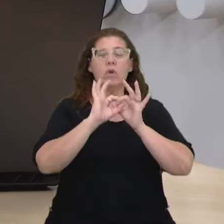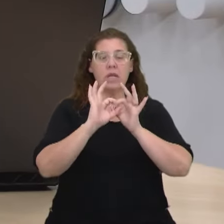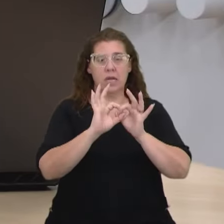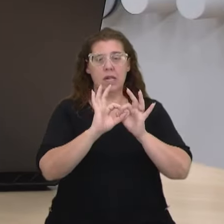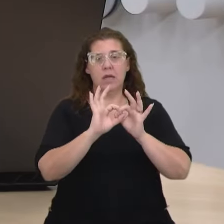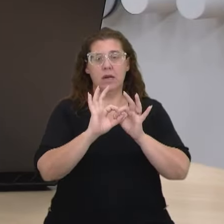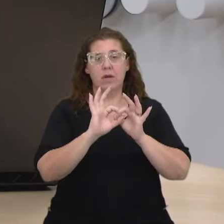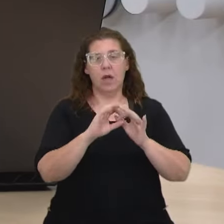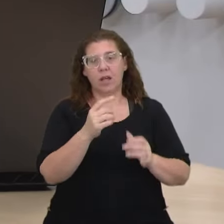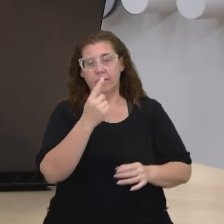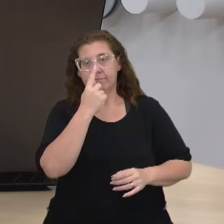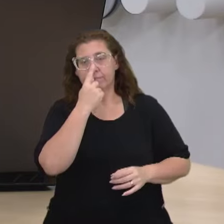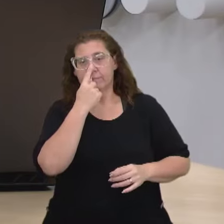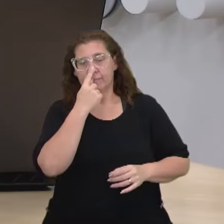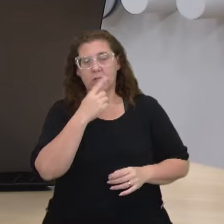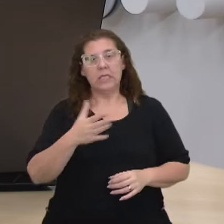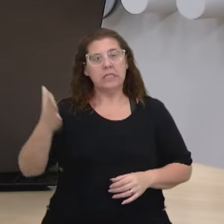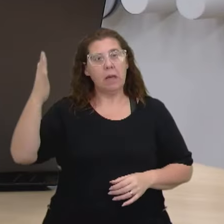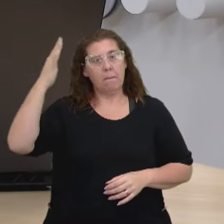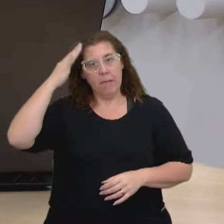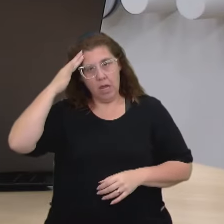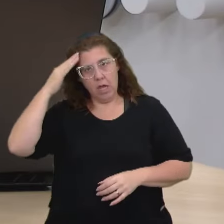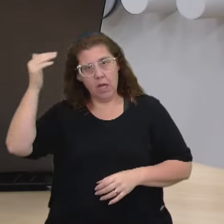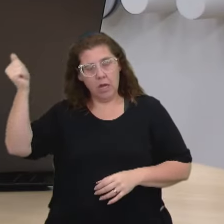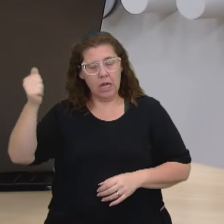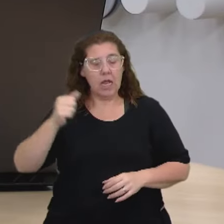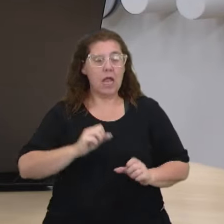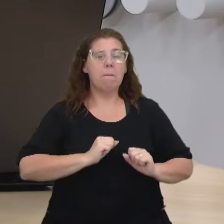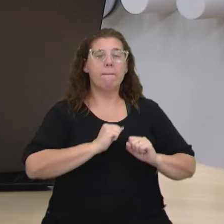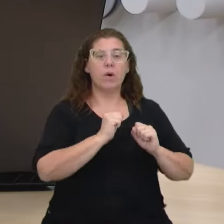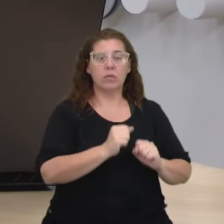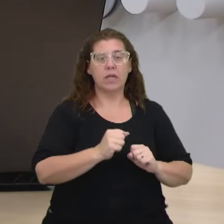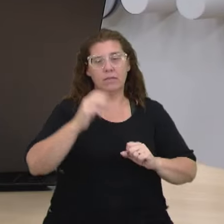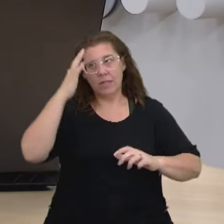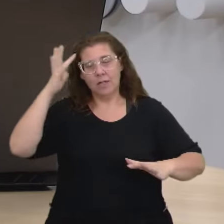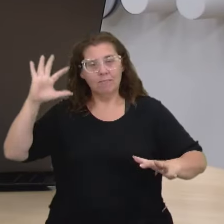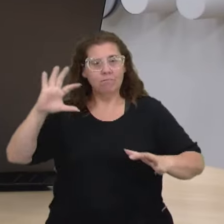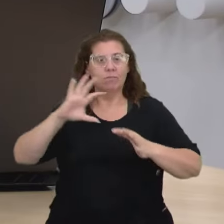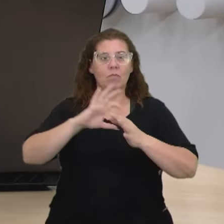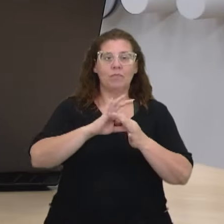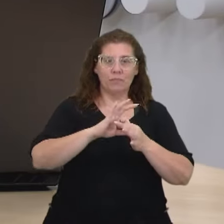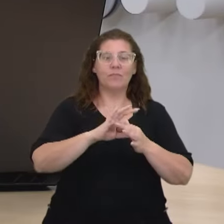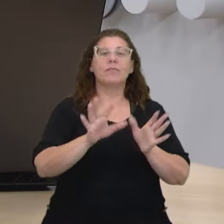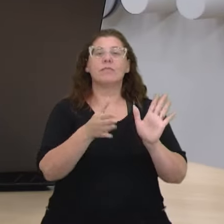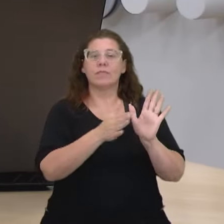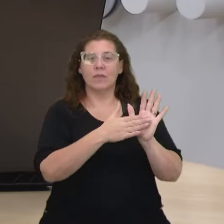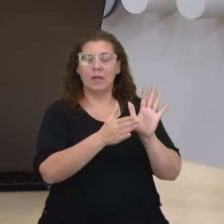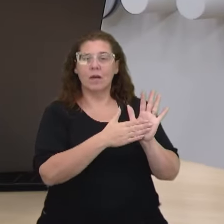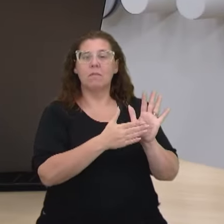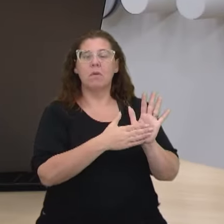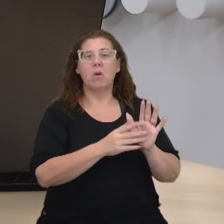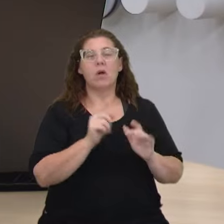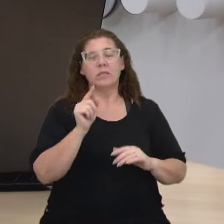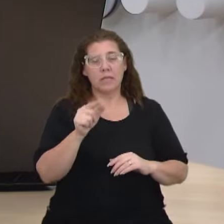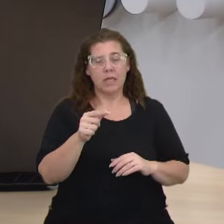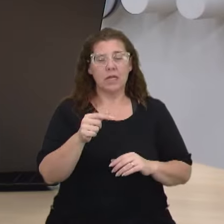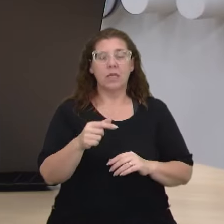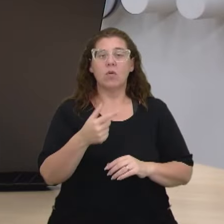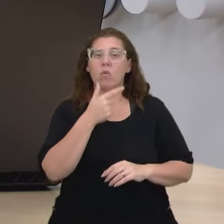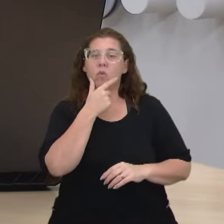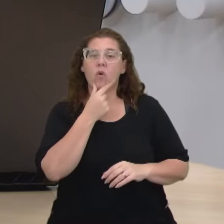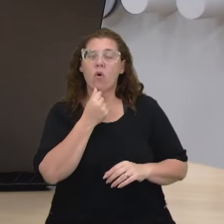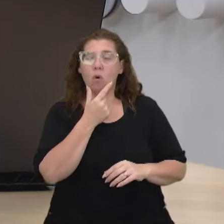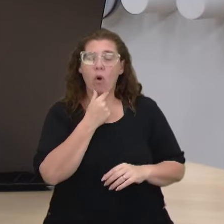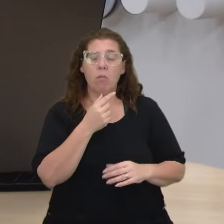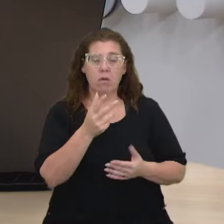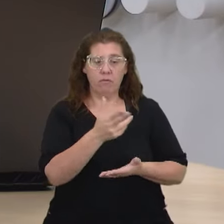conexão íntima entre saber e poder do que essa proposta feita aí por Jeremy Bentham, né, no